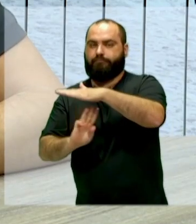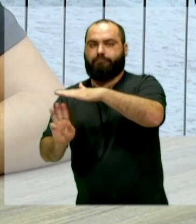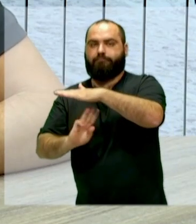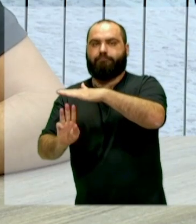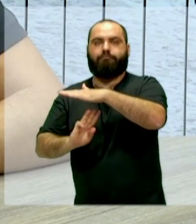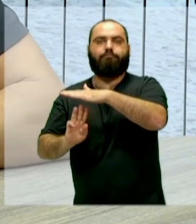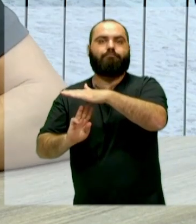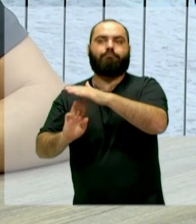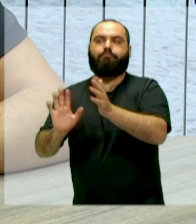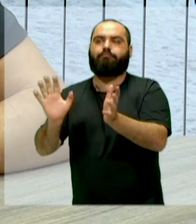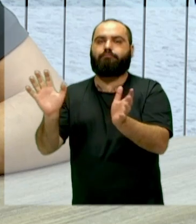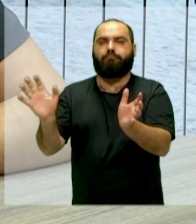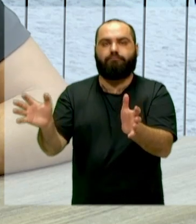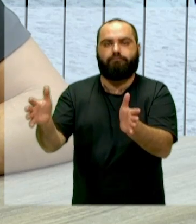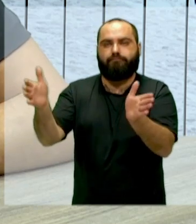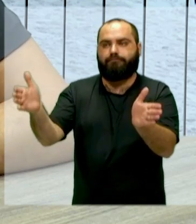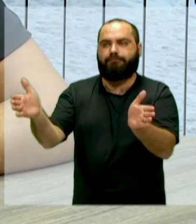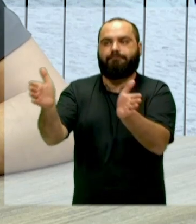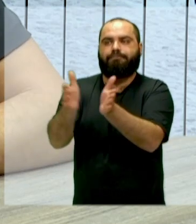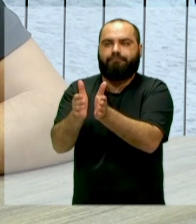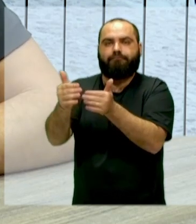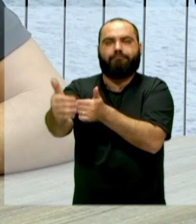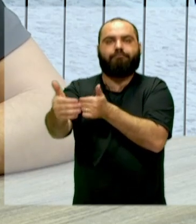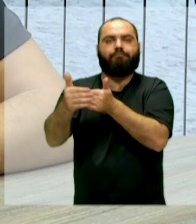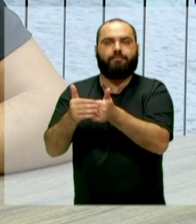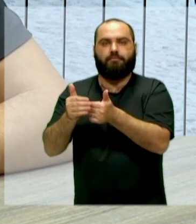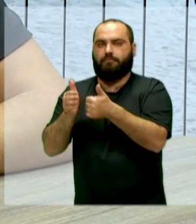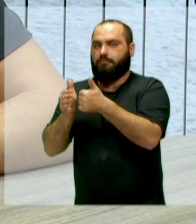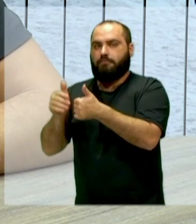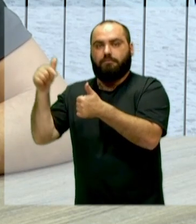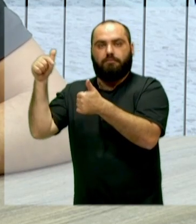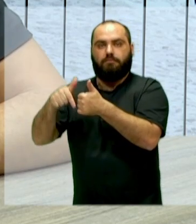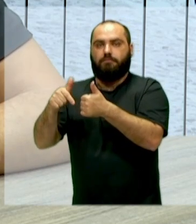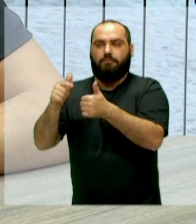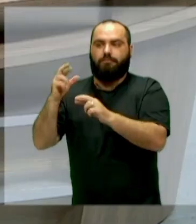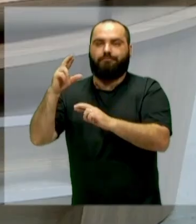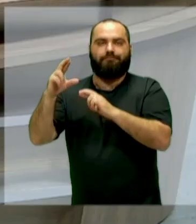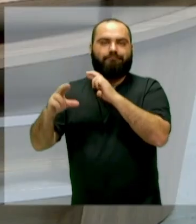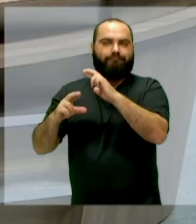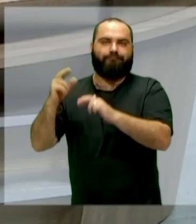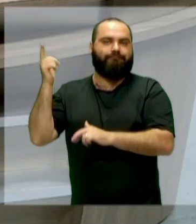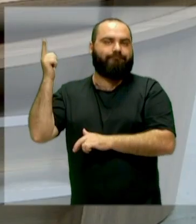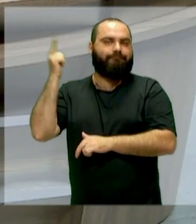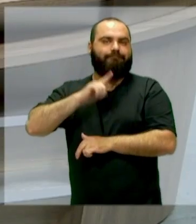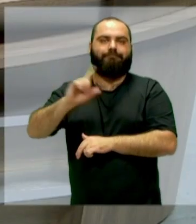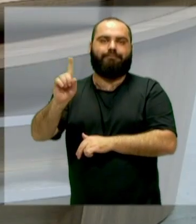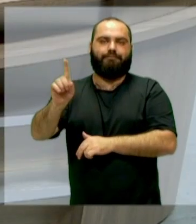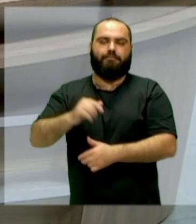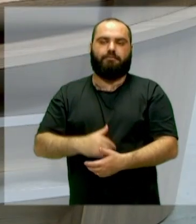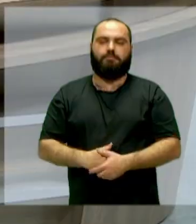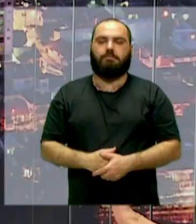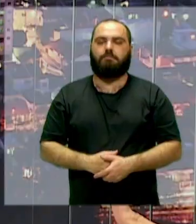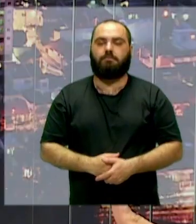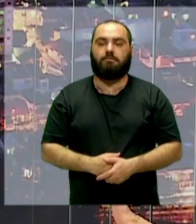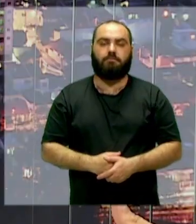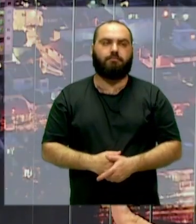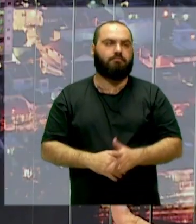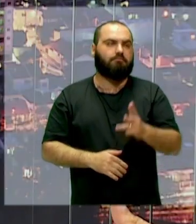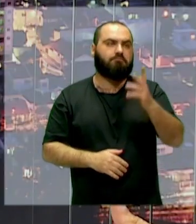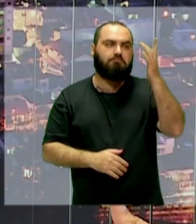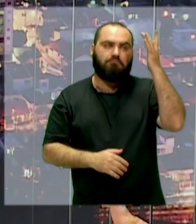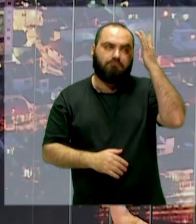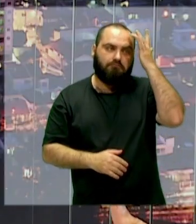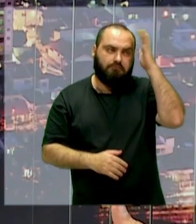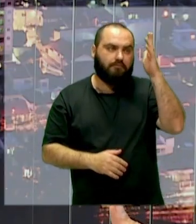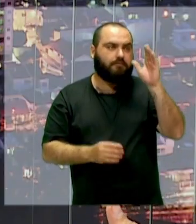resíduos por exemplo já inviabiliza toda a cadeia produtiva da reciclagem é eu não sei se não houve treinamento ou o que